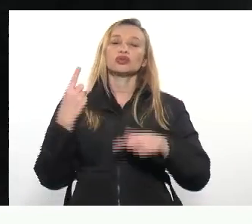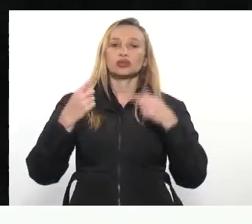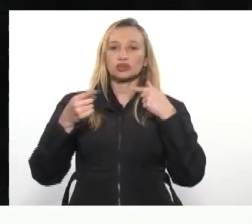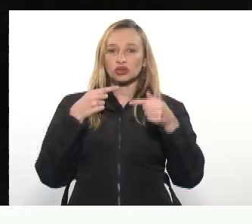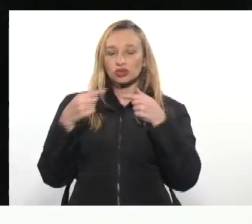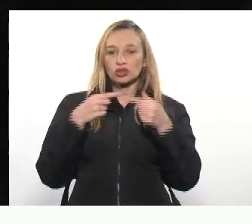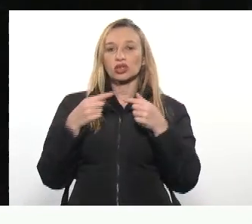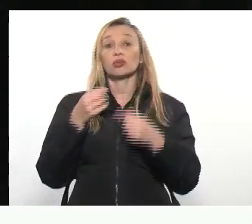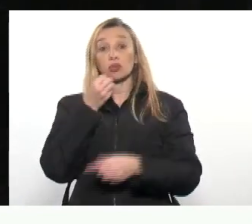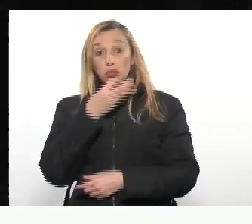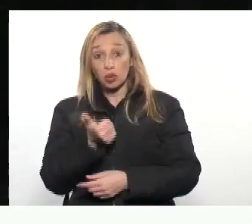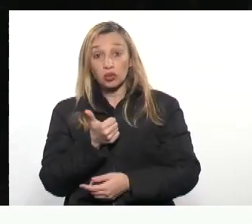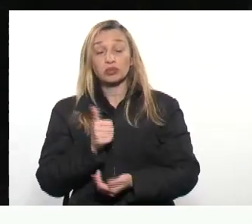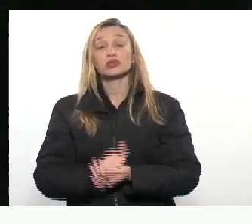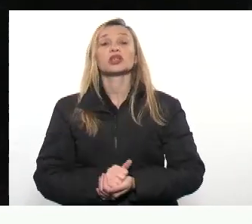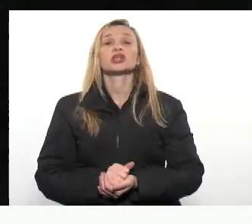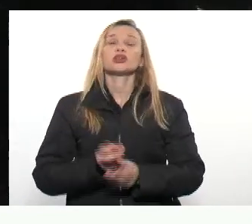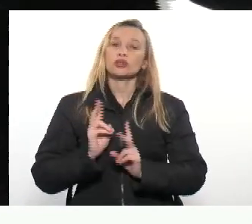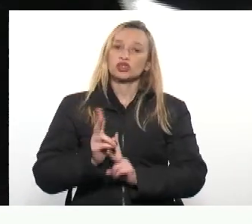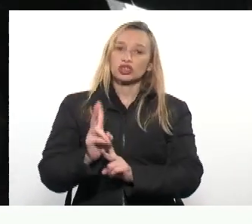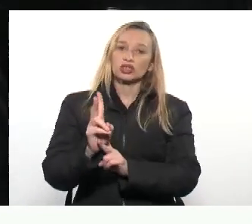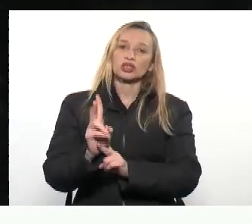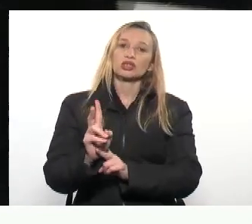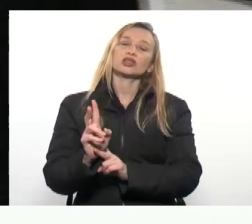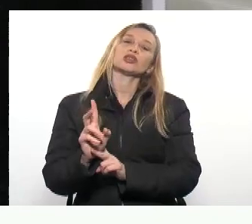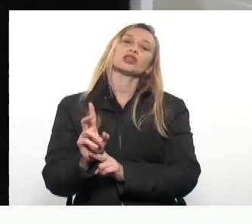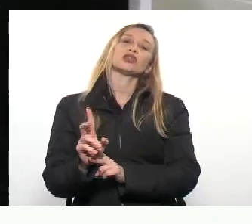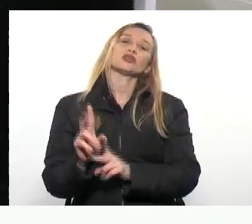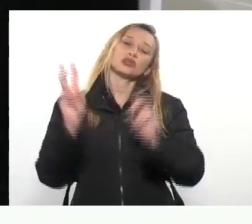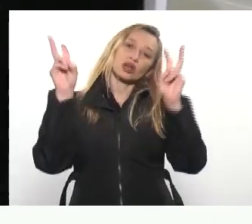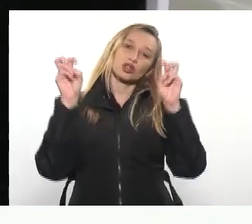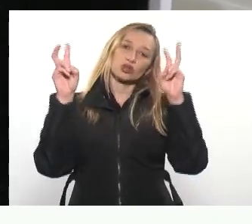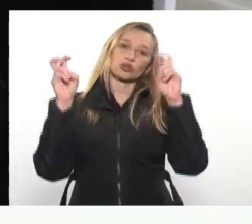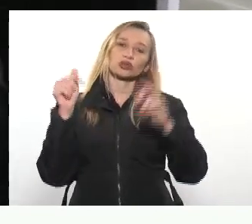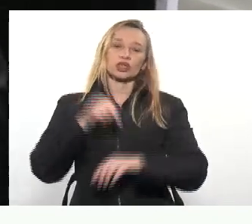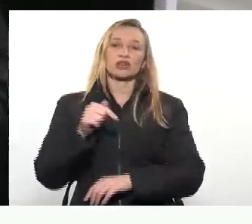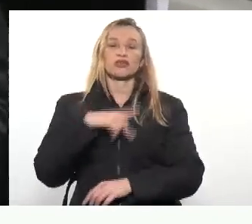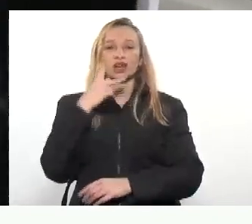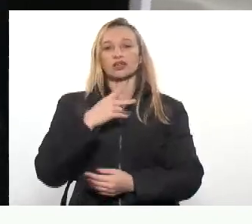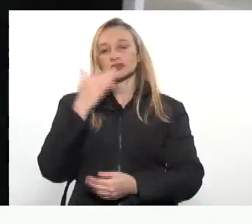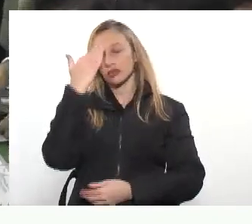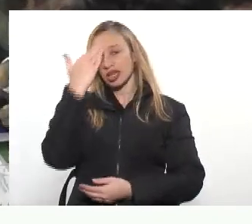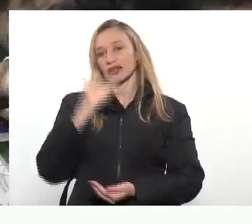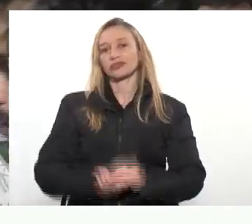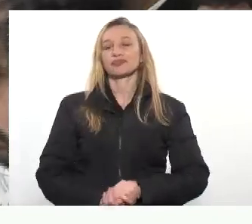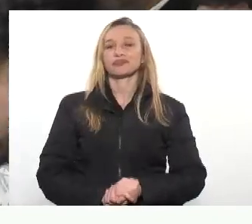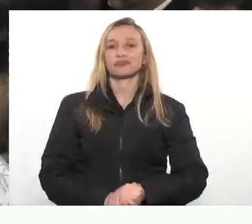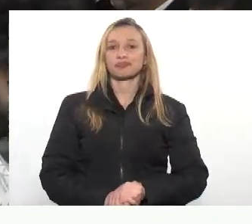contributivo. Continuaremos nos debruçando sobre os assuntos aqui tratados. Obrigado.